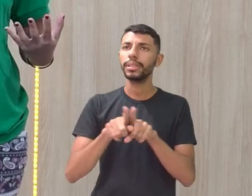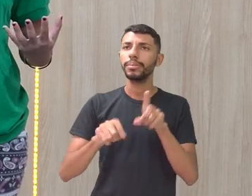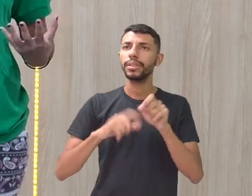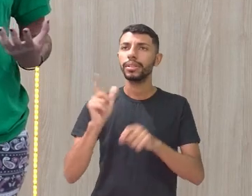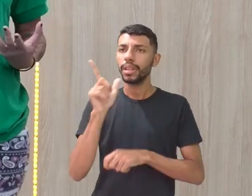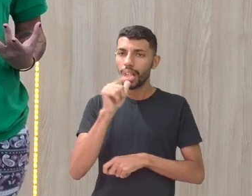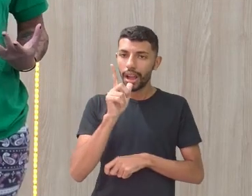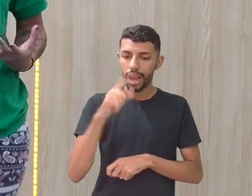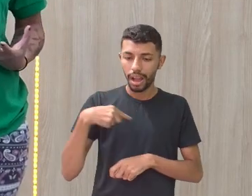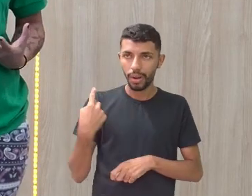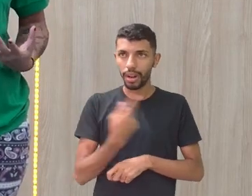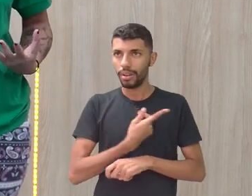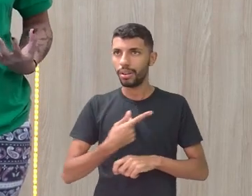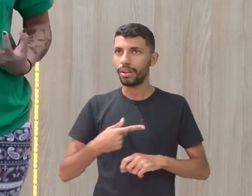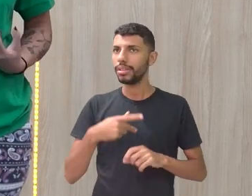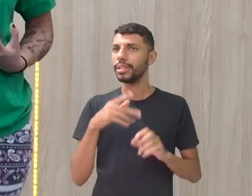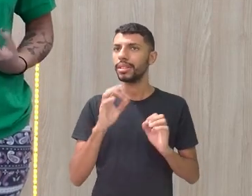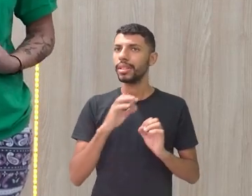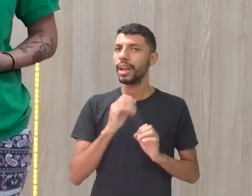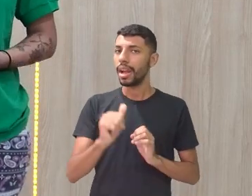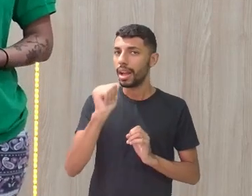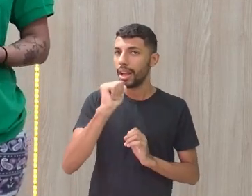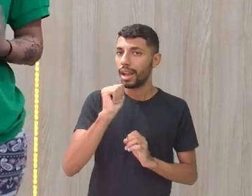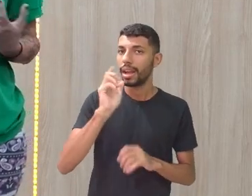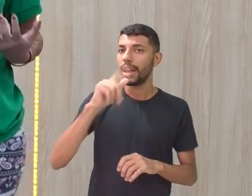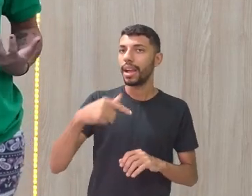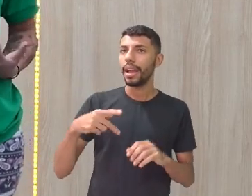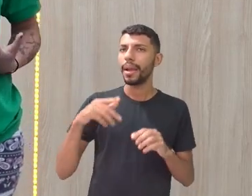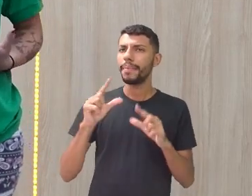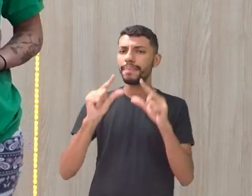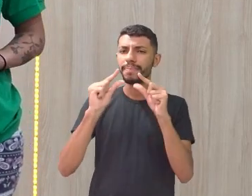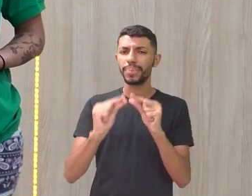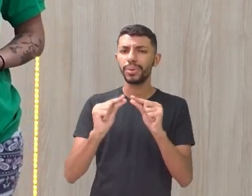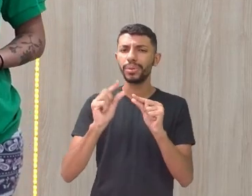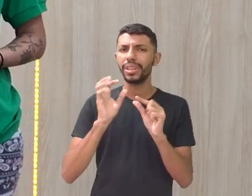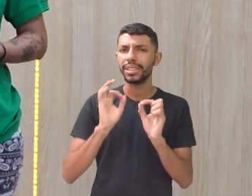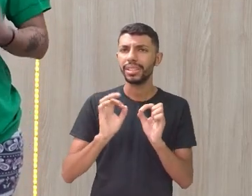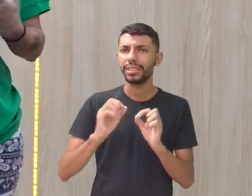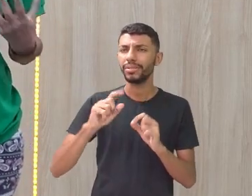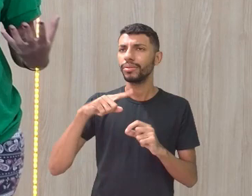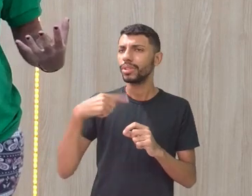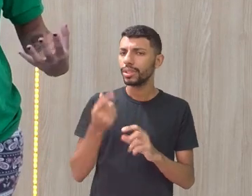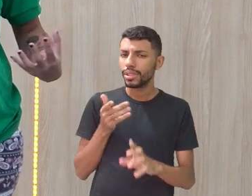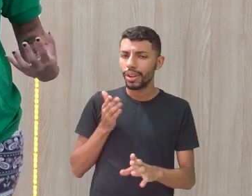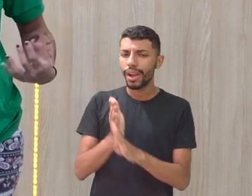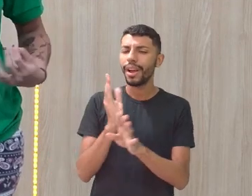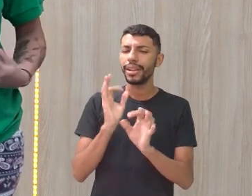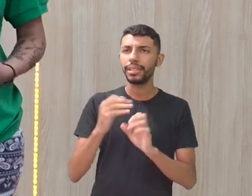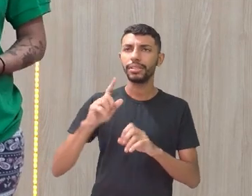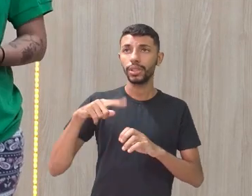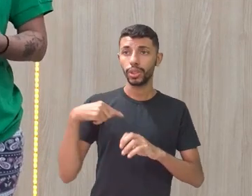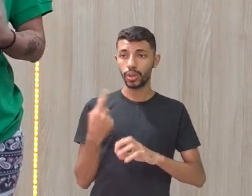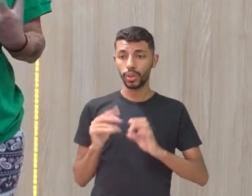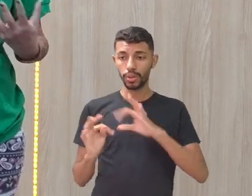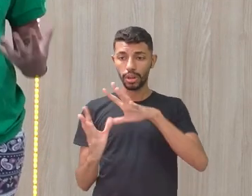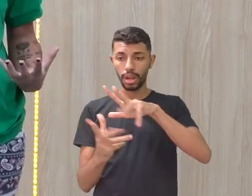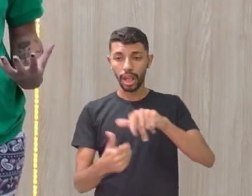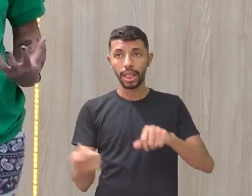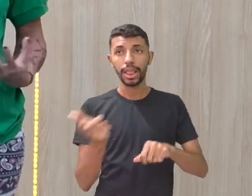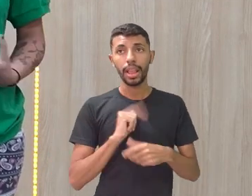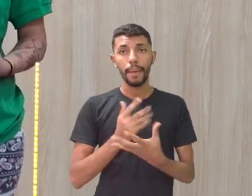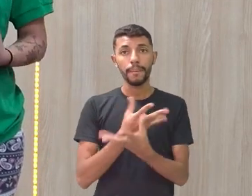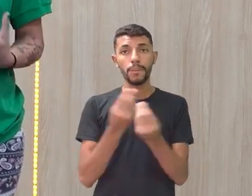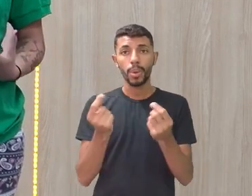nossa potável, né? Isso, professor Gilson, Sim. É tão pouca que a gente encontra, apesar do nosso planeta ter bastante